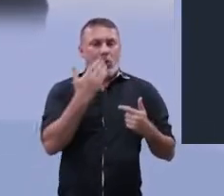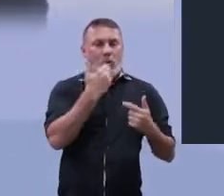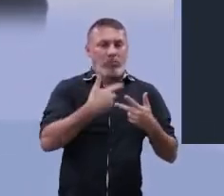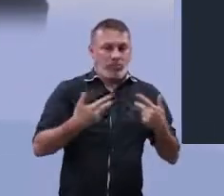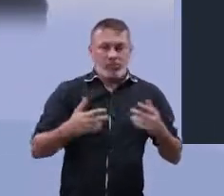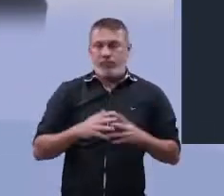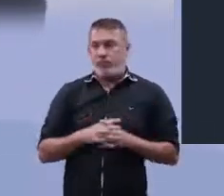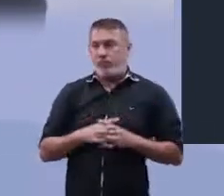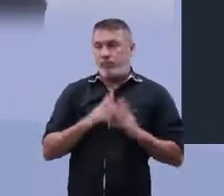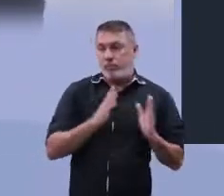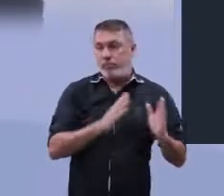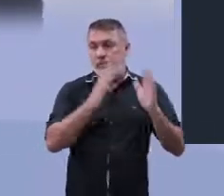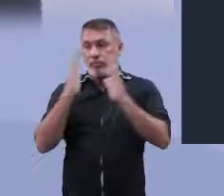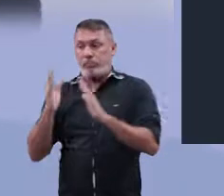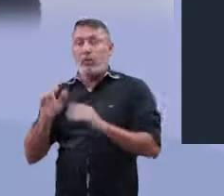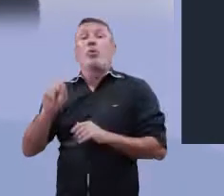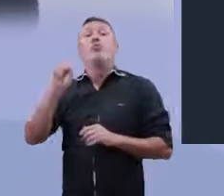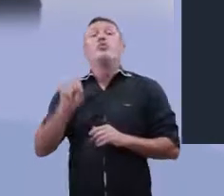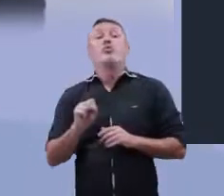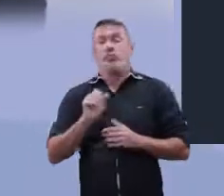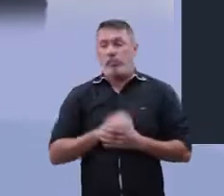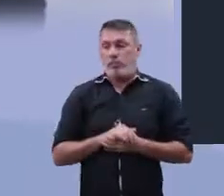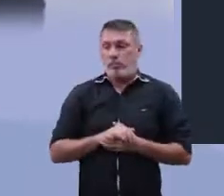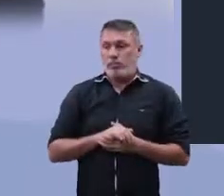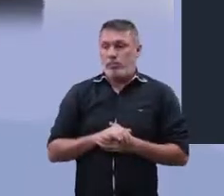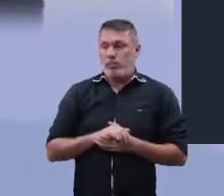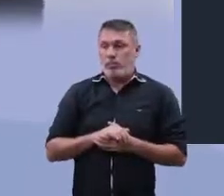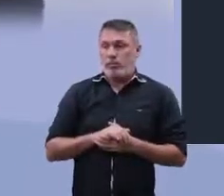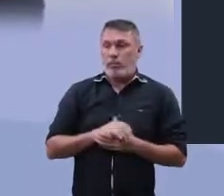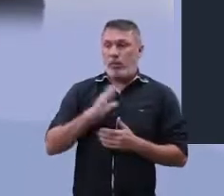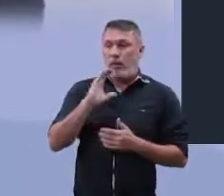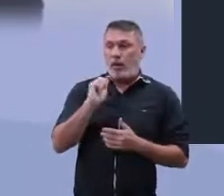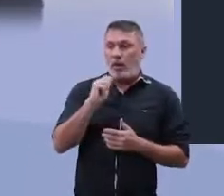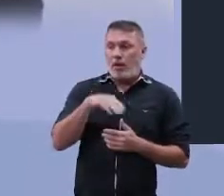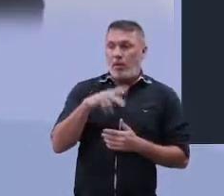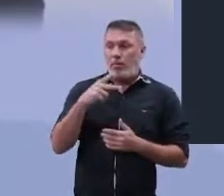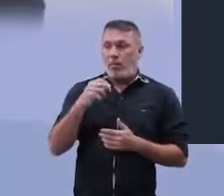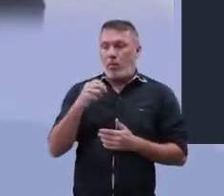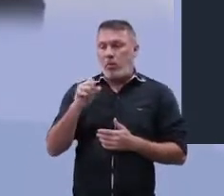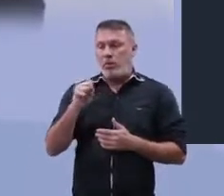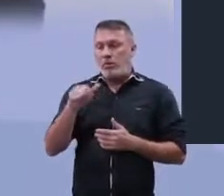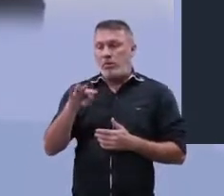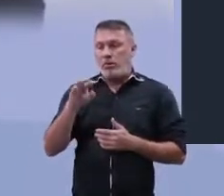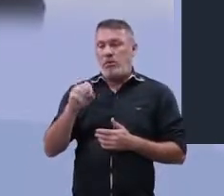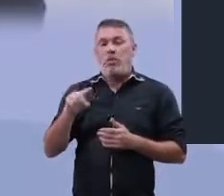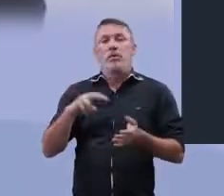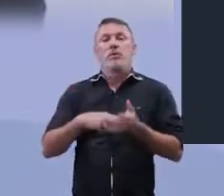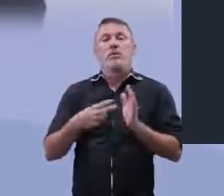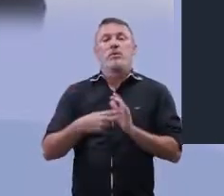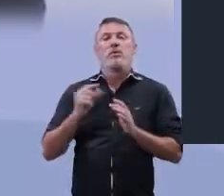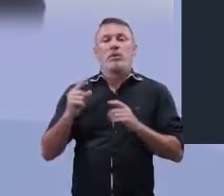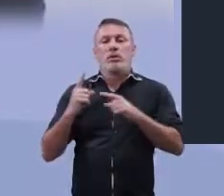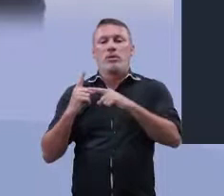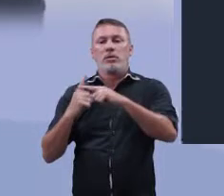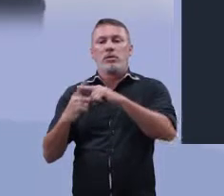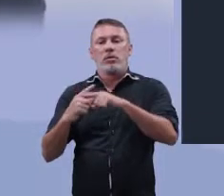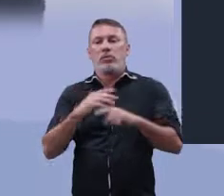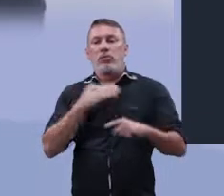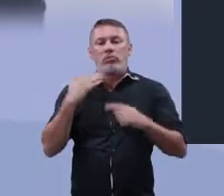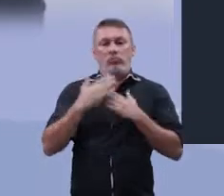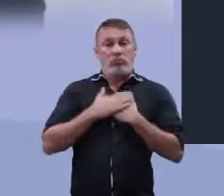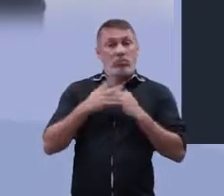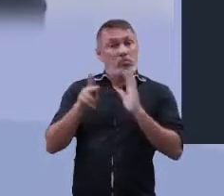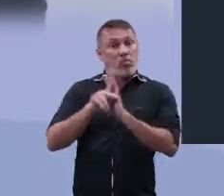pessoa que consome aquele alimento. Na região sul, Campo Santo. Campo Santo é cemitério, né, para